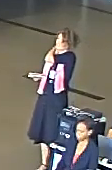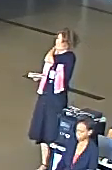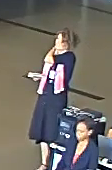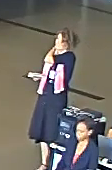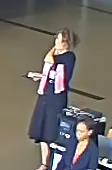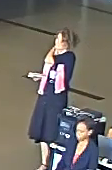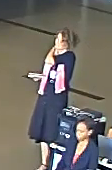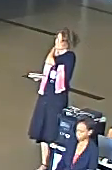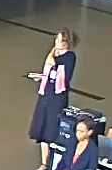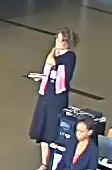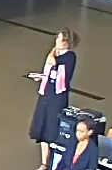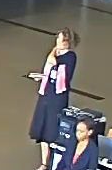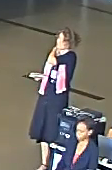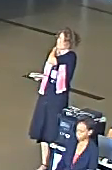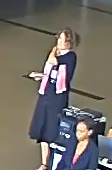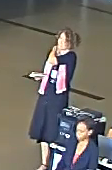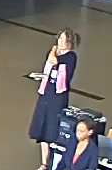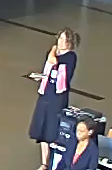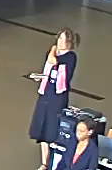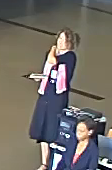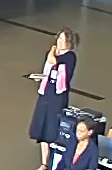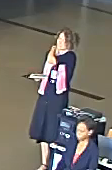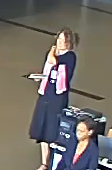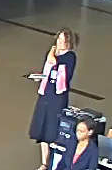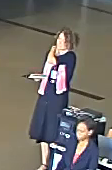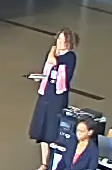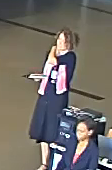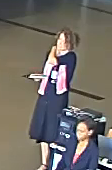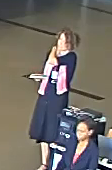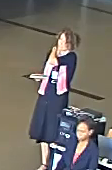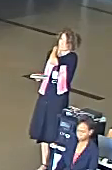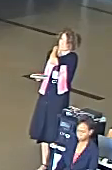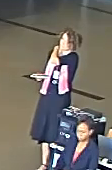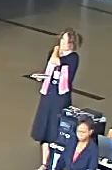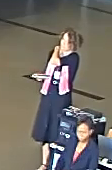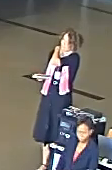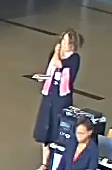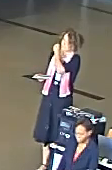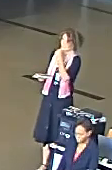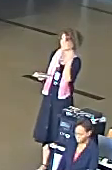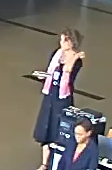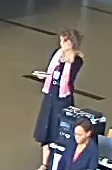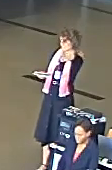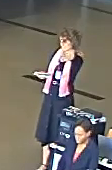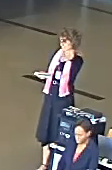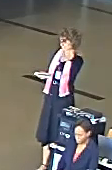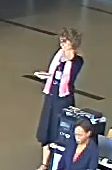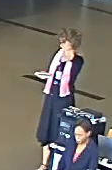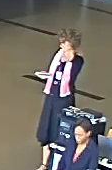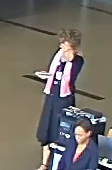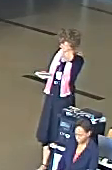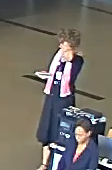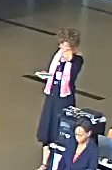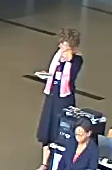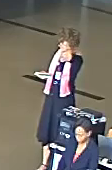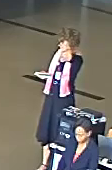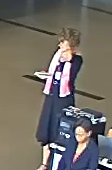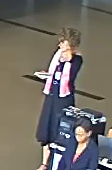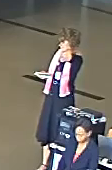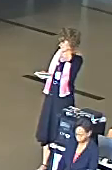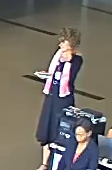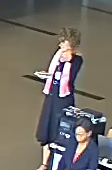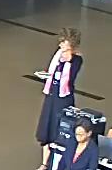camarada é eleito bola uma lei faz uma lei a lei é aprovada sancionada regulamentada e